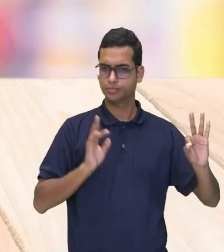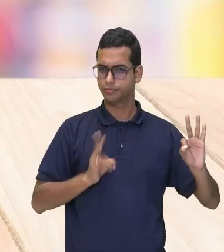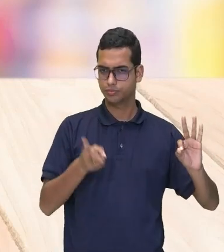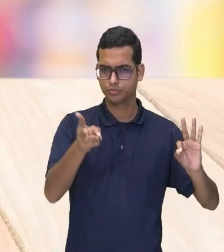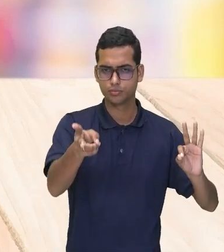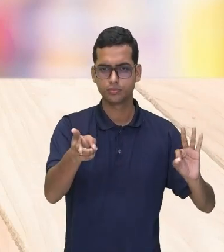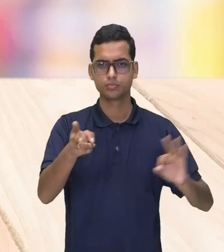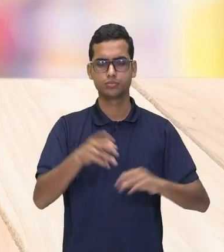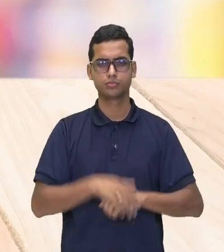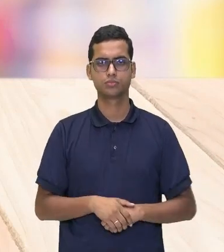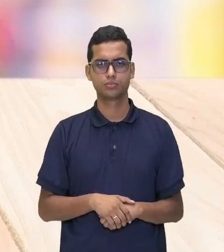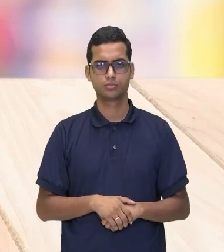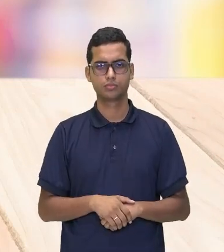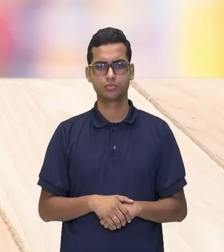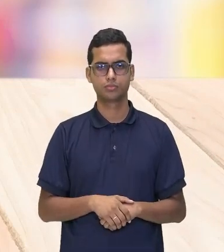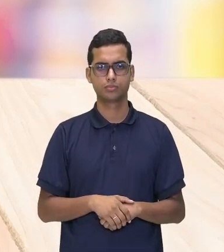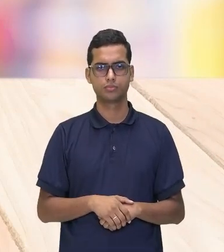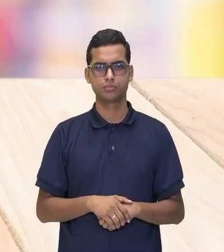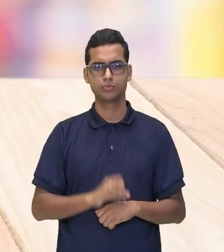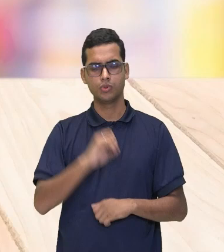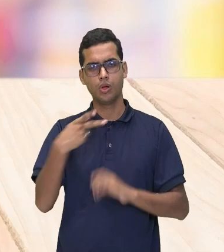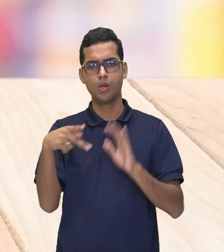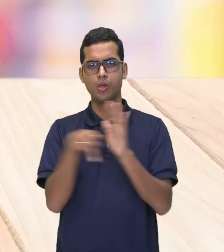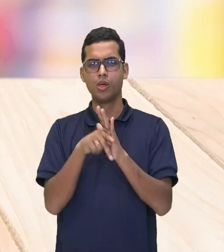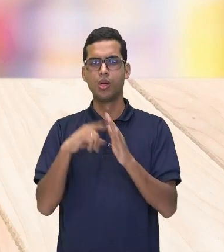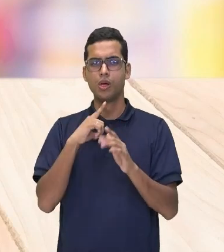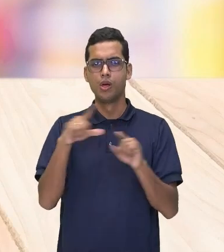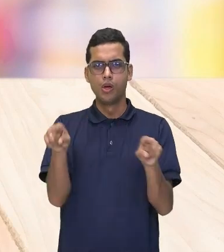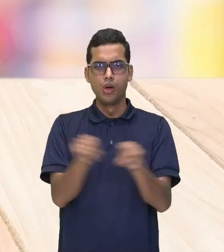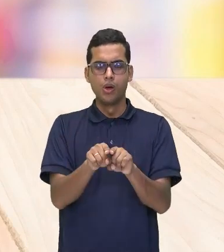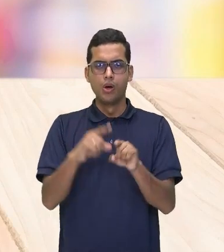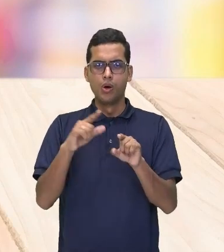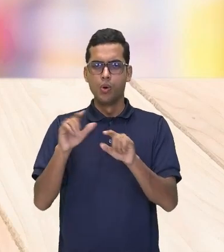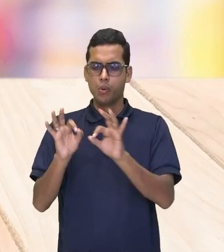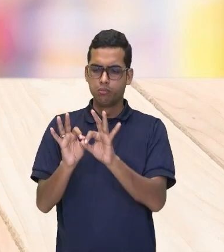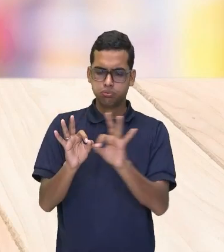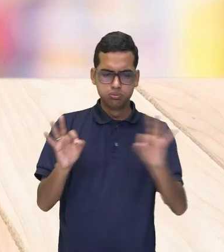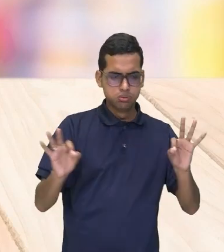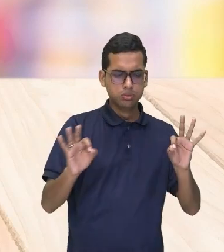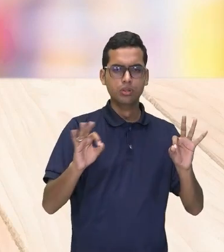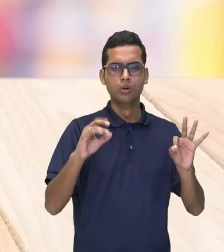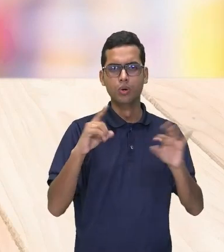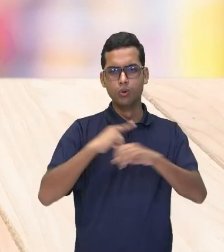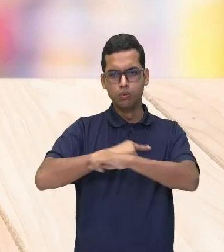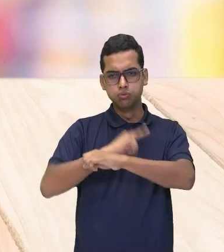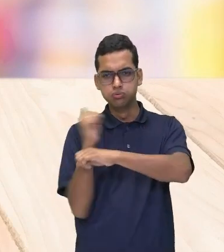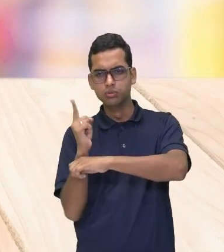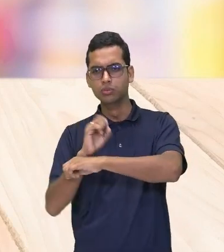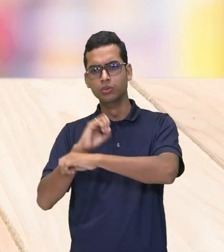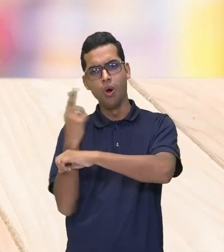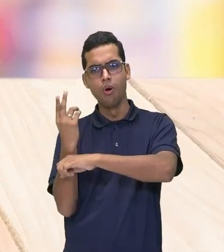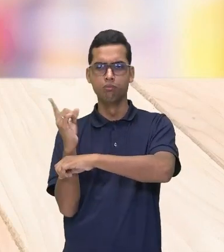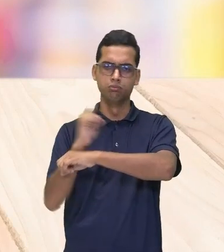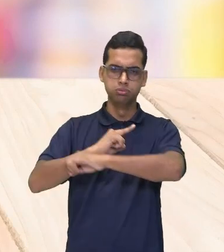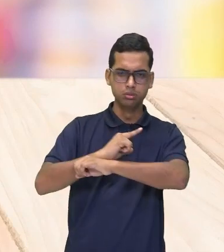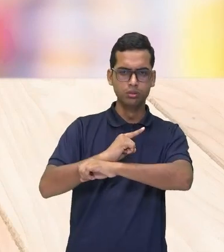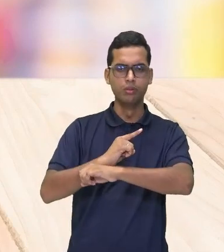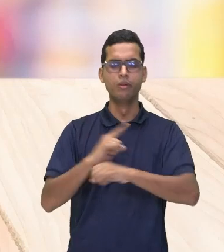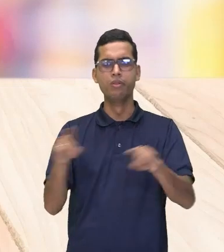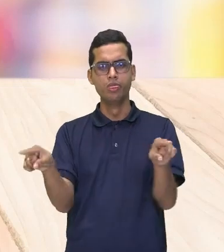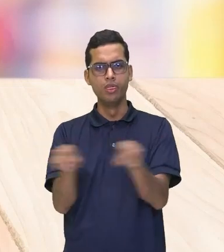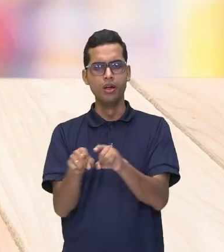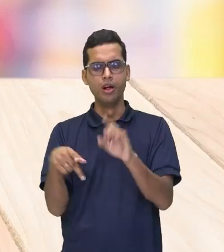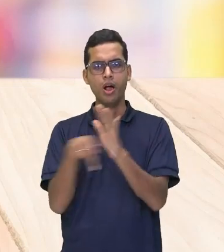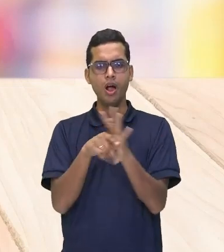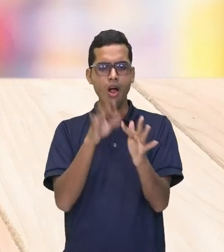comportamento crescente ou um comportamento decrescente. No caso aqui da física, nós temos o mesmo comportamento, né? O que muda